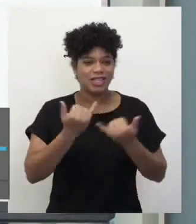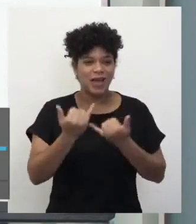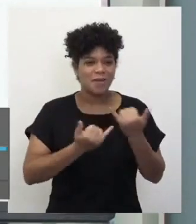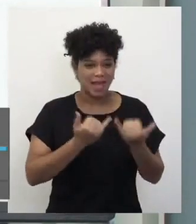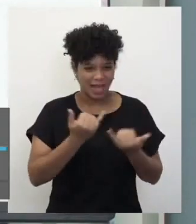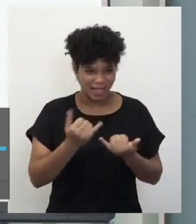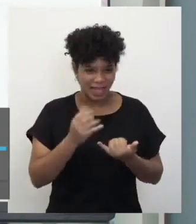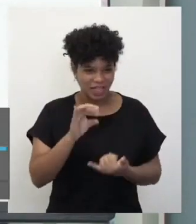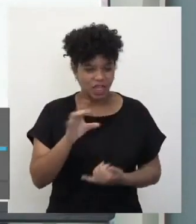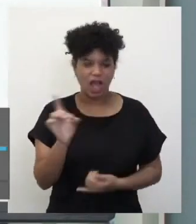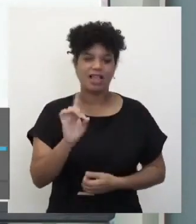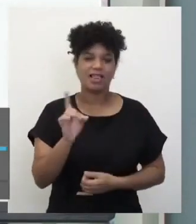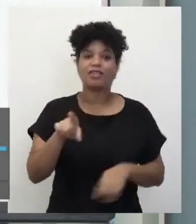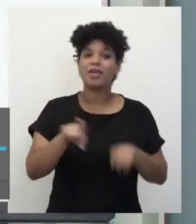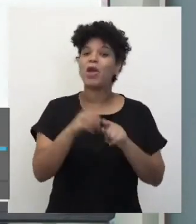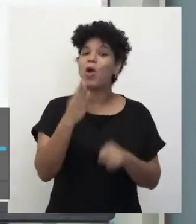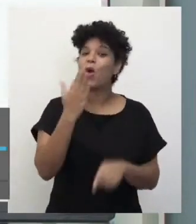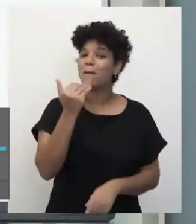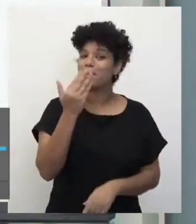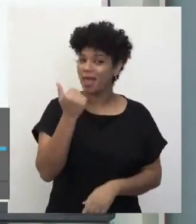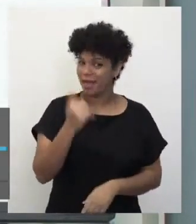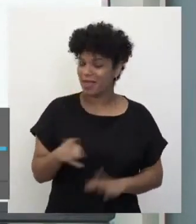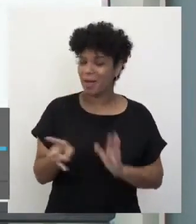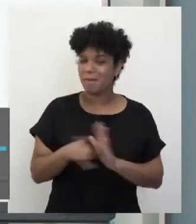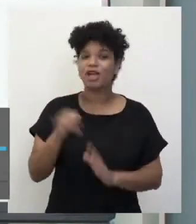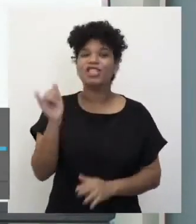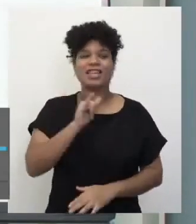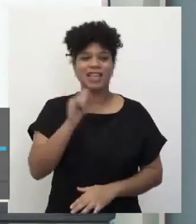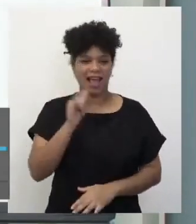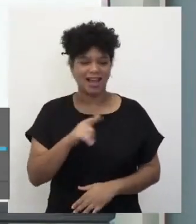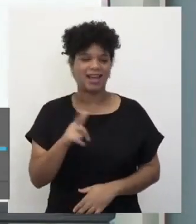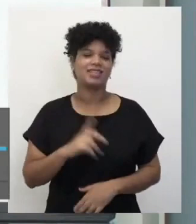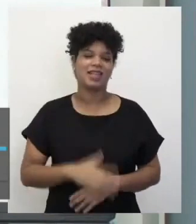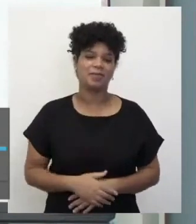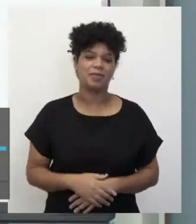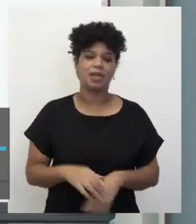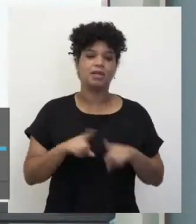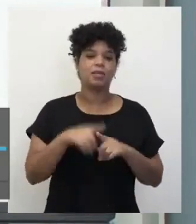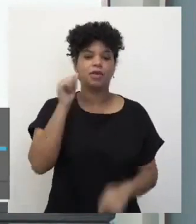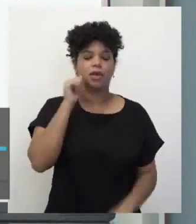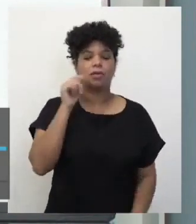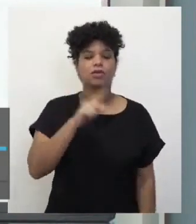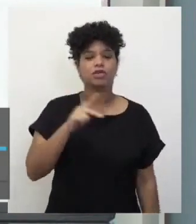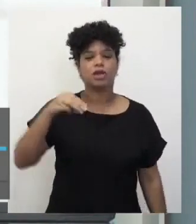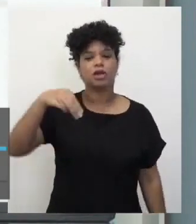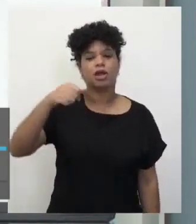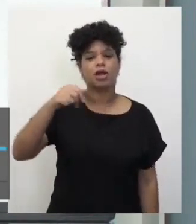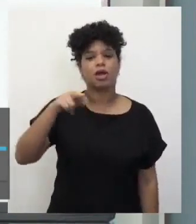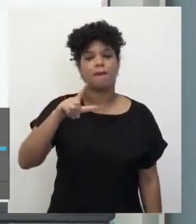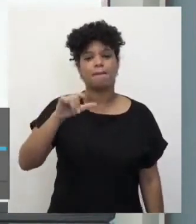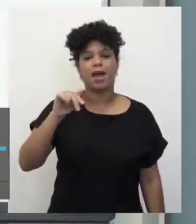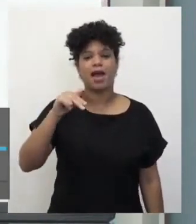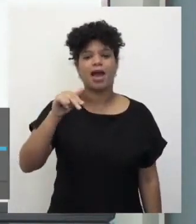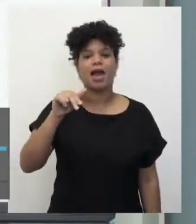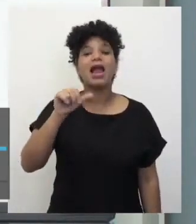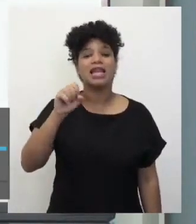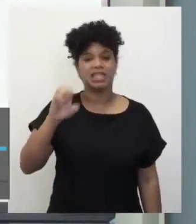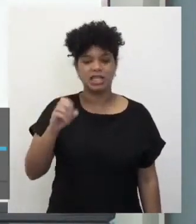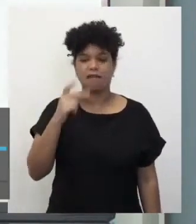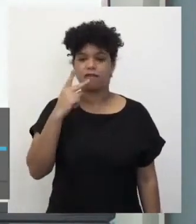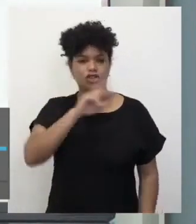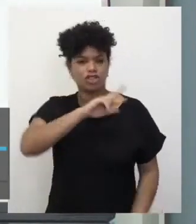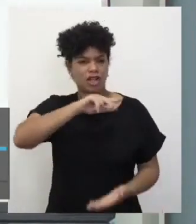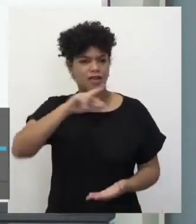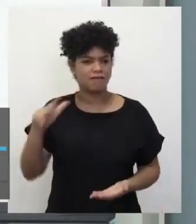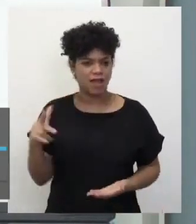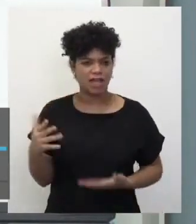Tânia? Né? E a professora Marlise, eu achei interessante, que a professora Marlise, ela citou várias formas, né, de interação